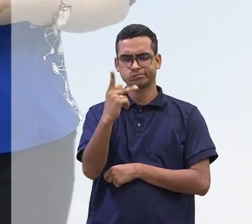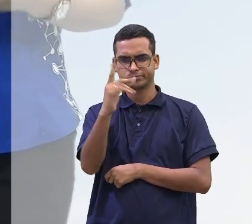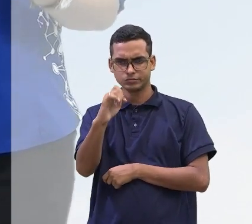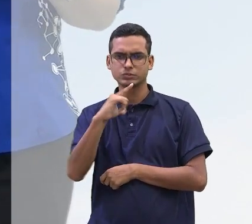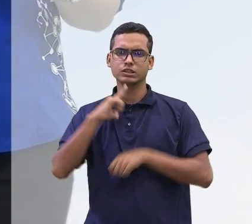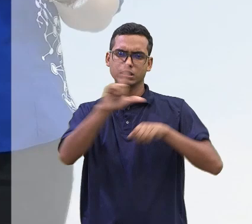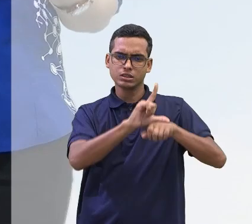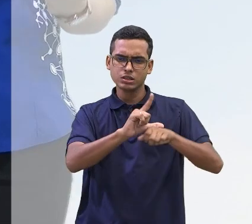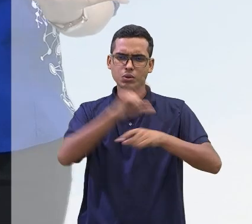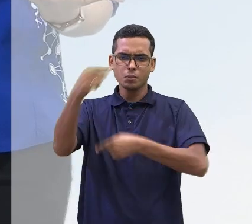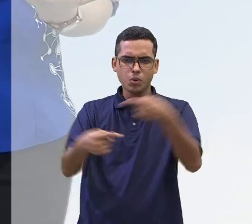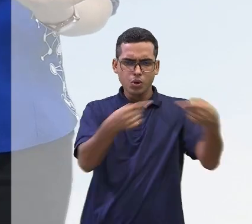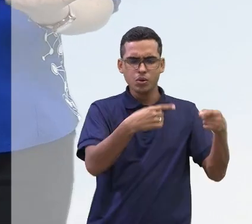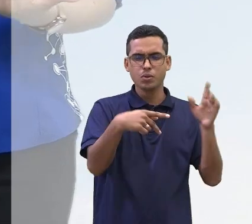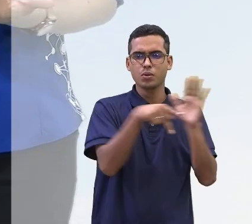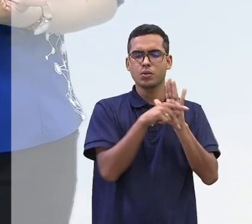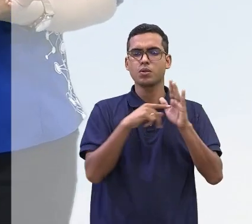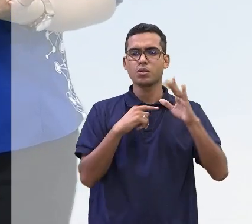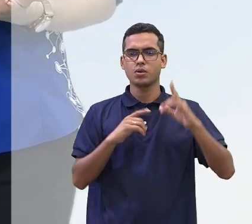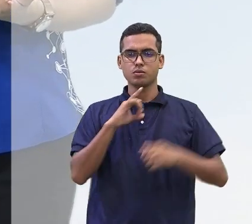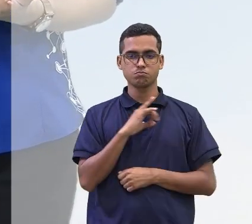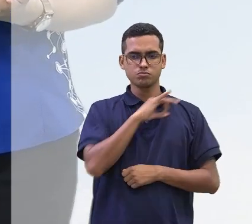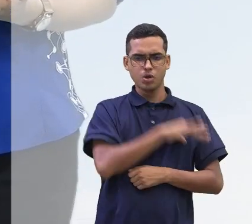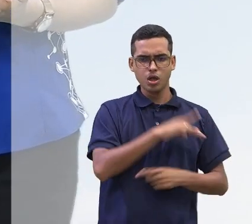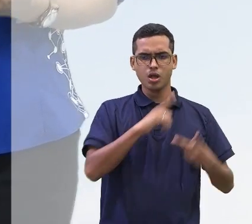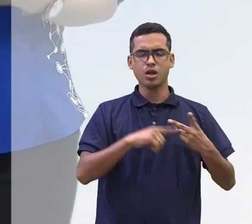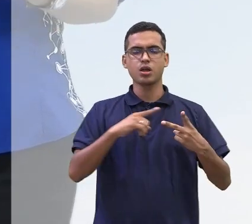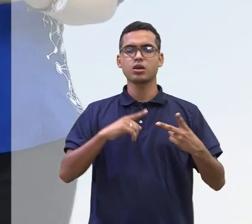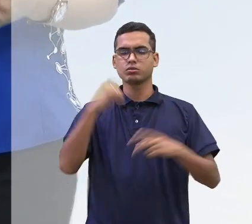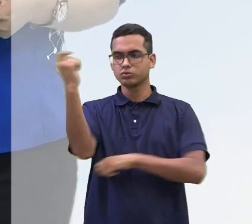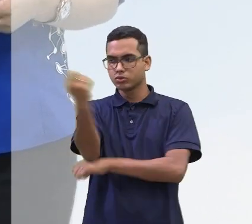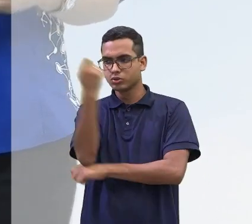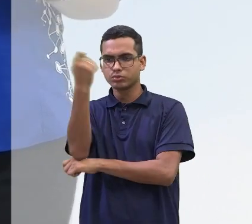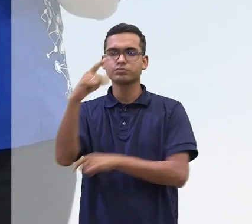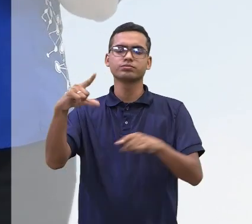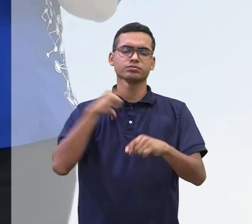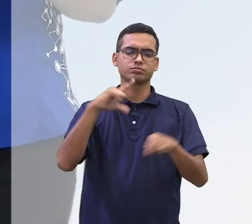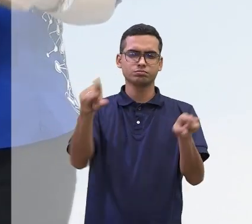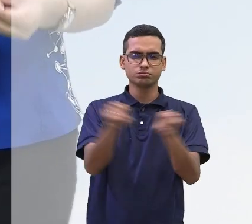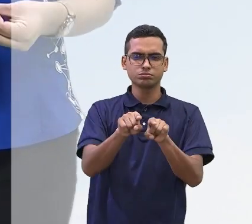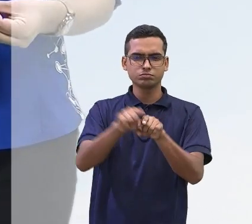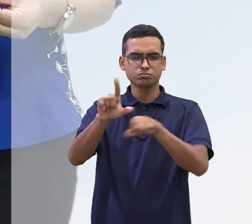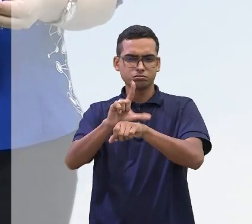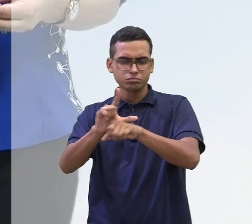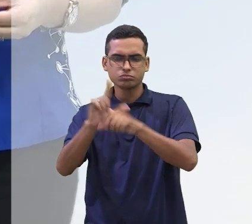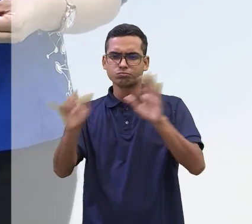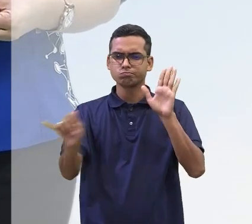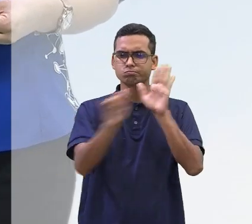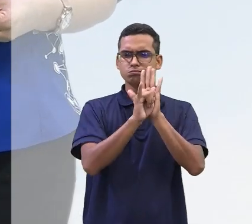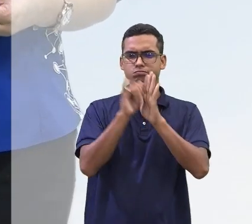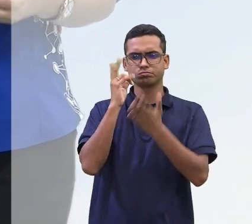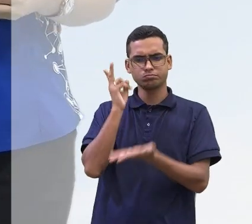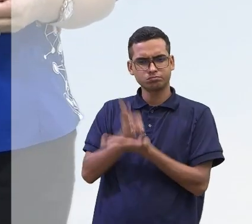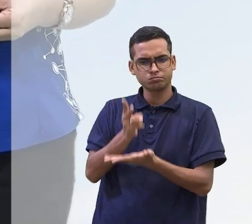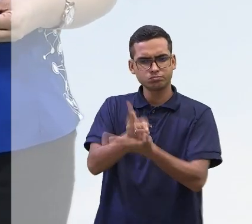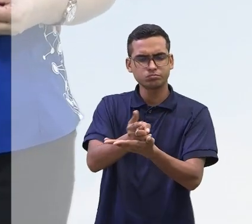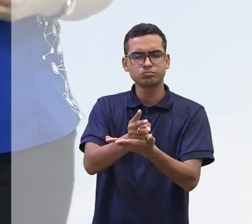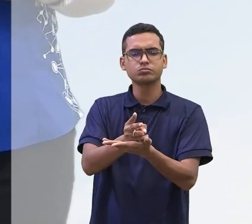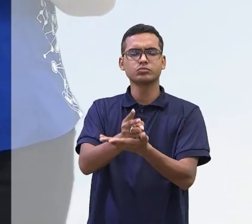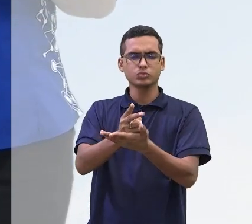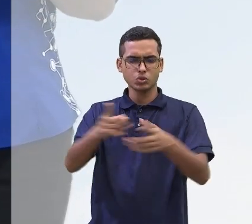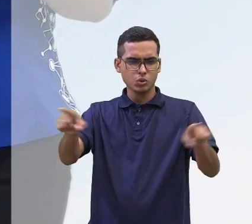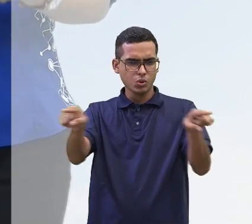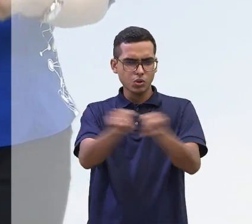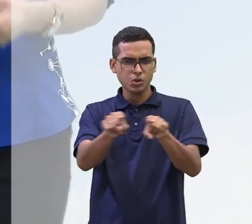políticas tanto do lado chileno quanto do lado argentino, que eles buscam preservar sua identidade, buscam